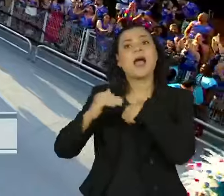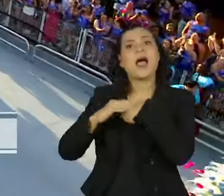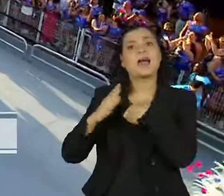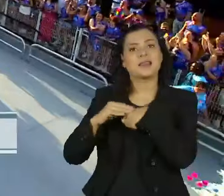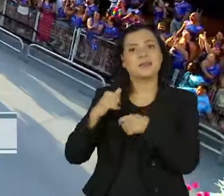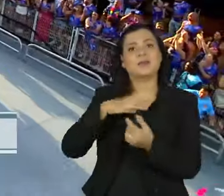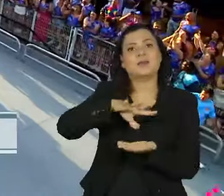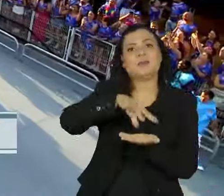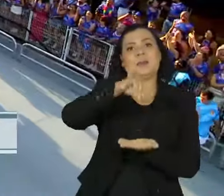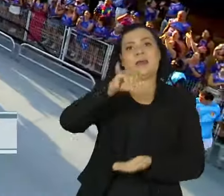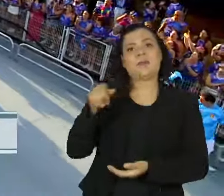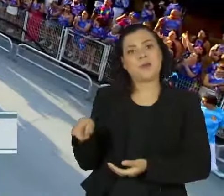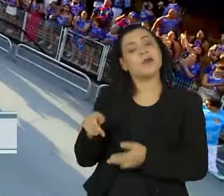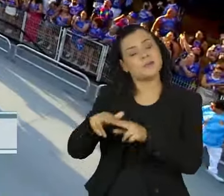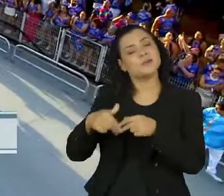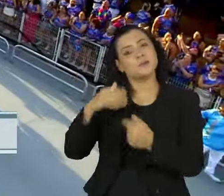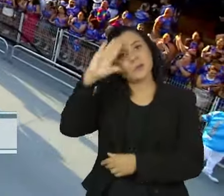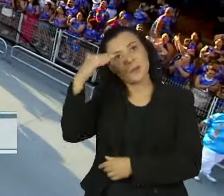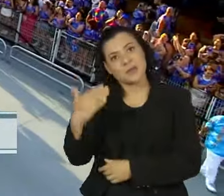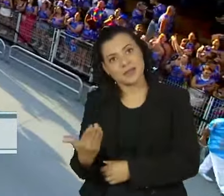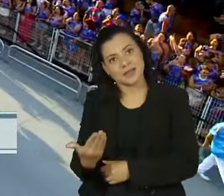parque.